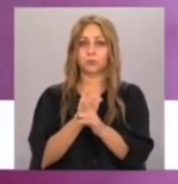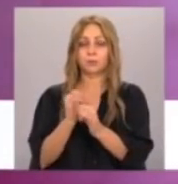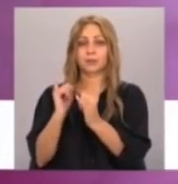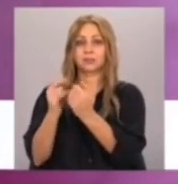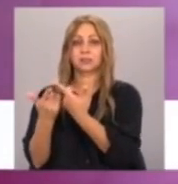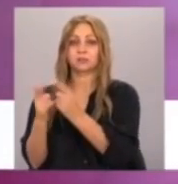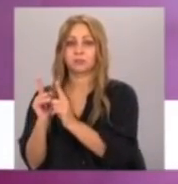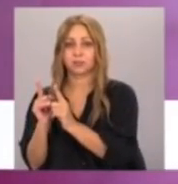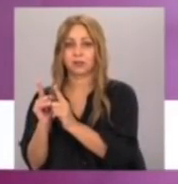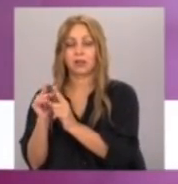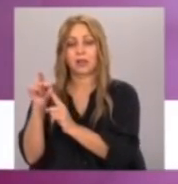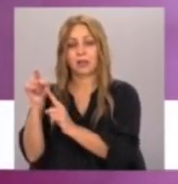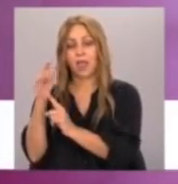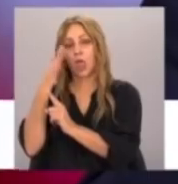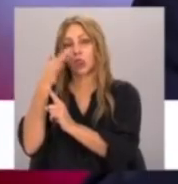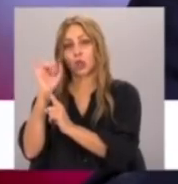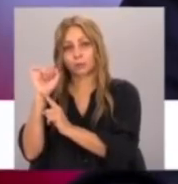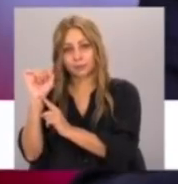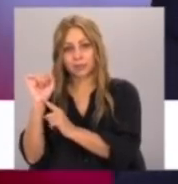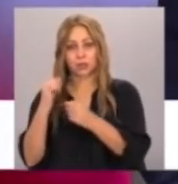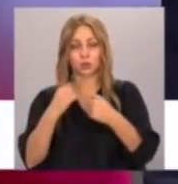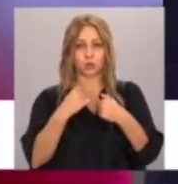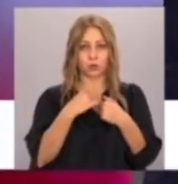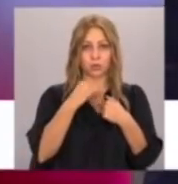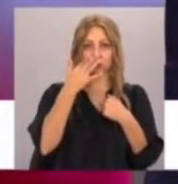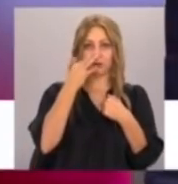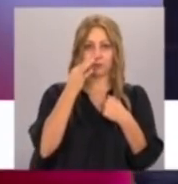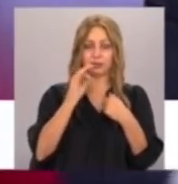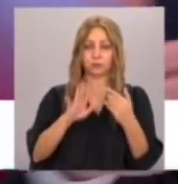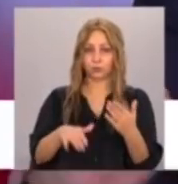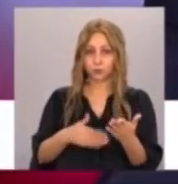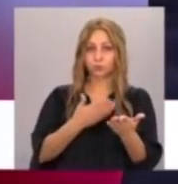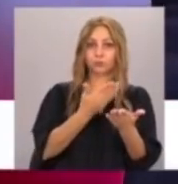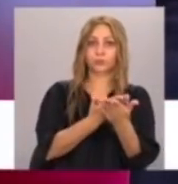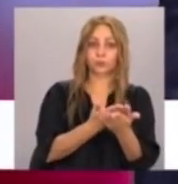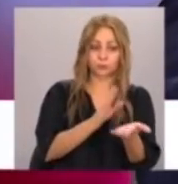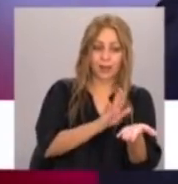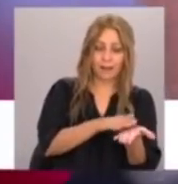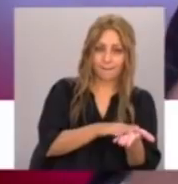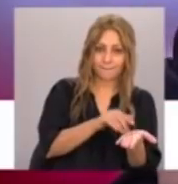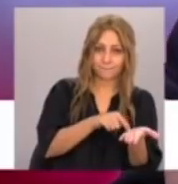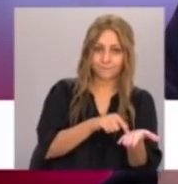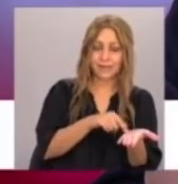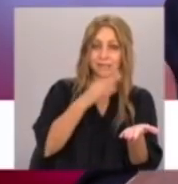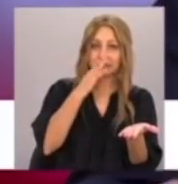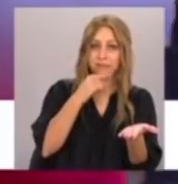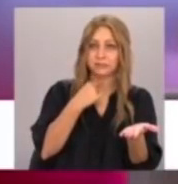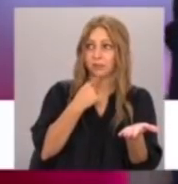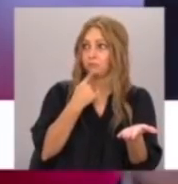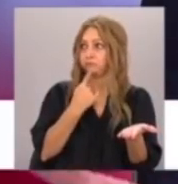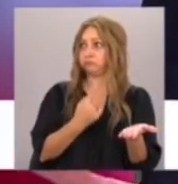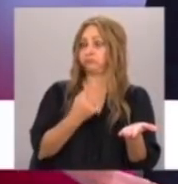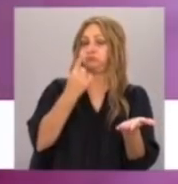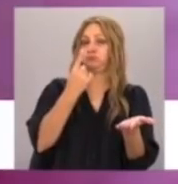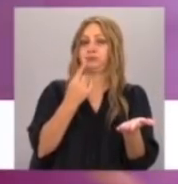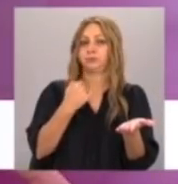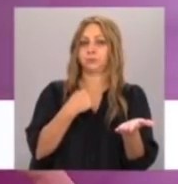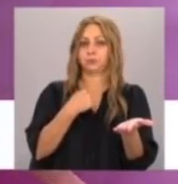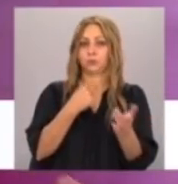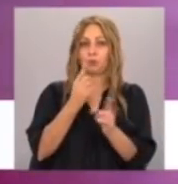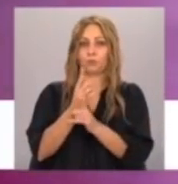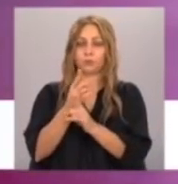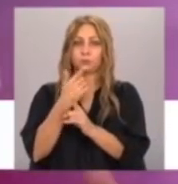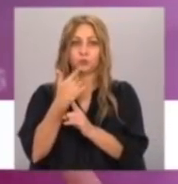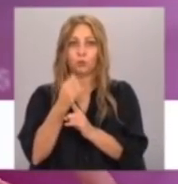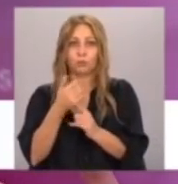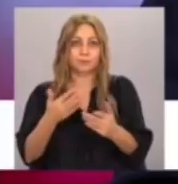Liberal era um padrão de normalidade nós um padrão de normalidade por nos Isto sim estou a ver o mais normalidade qualquer objeto pode ser a mesma